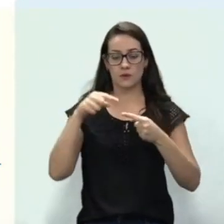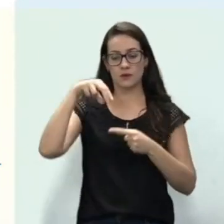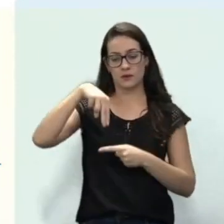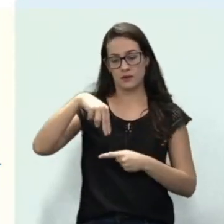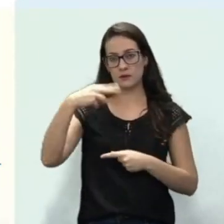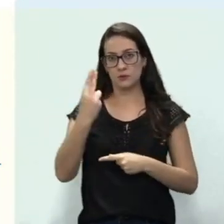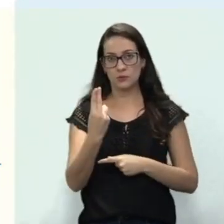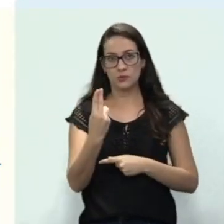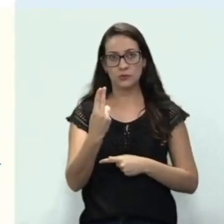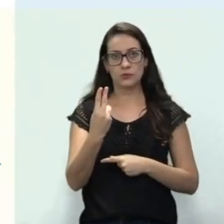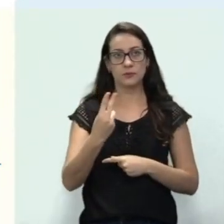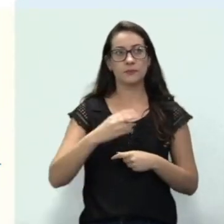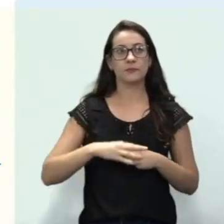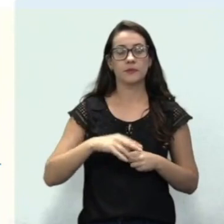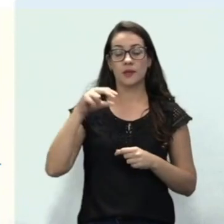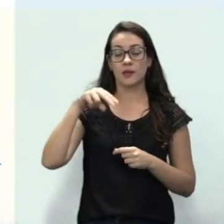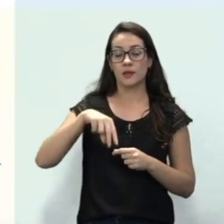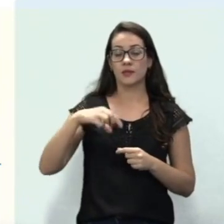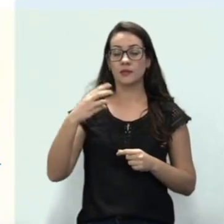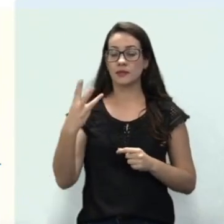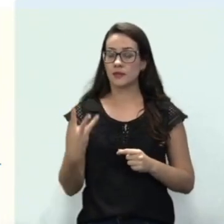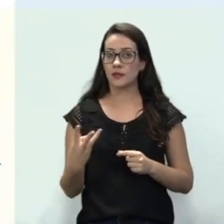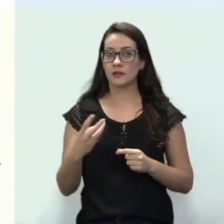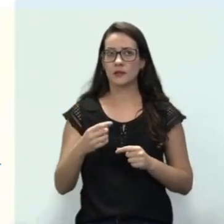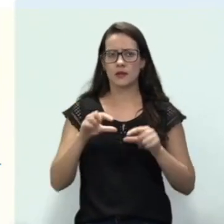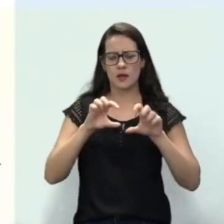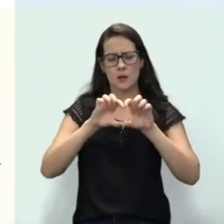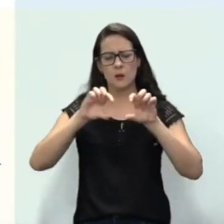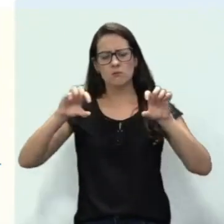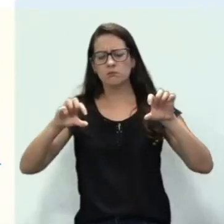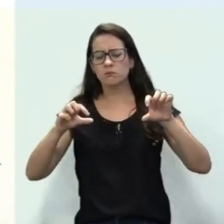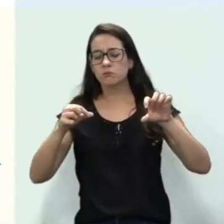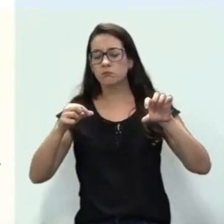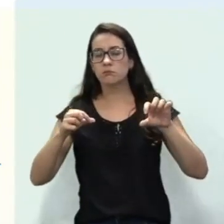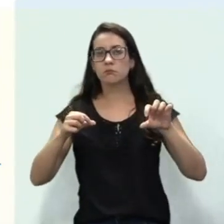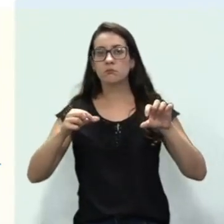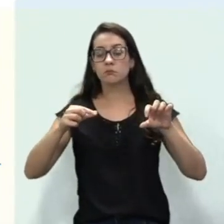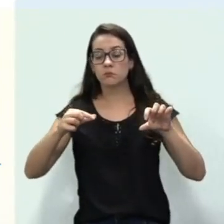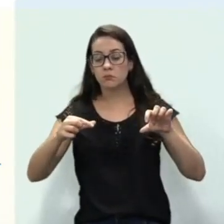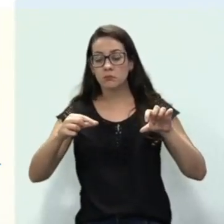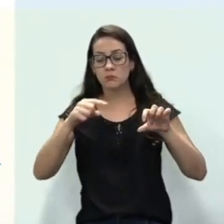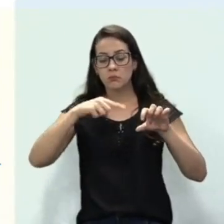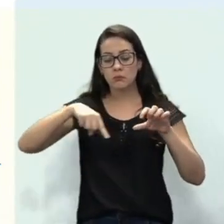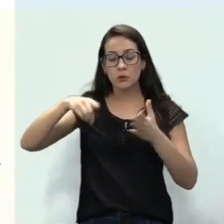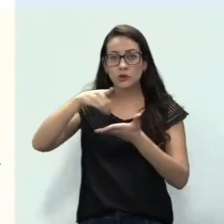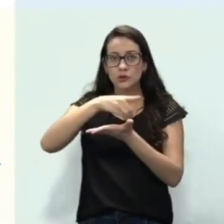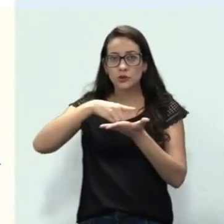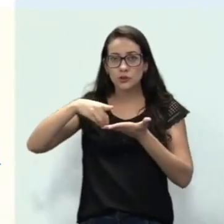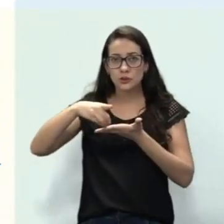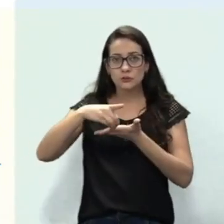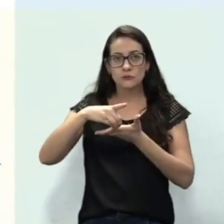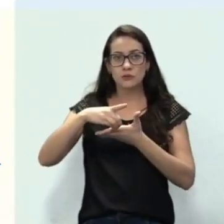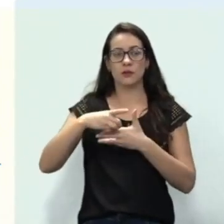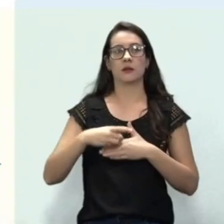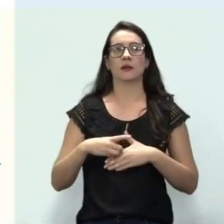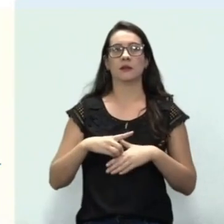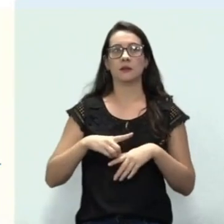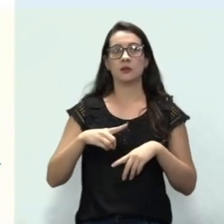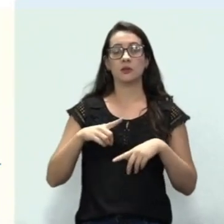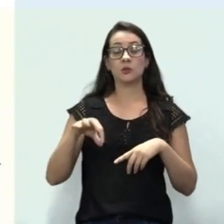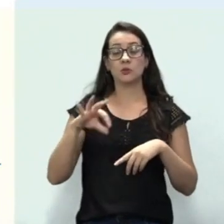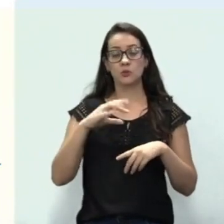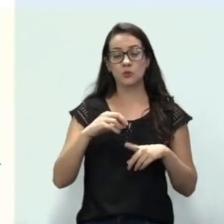transversal, e N3 é em função do diâmetro da nossa barra. Tudo isso multiplicado pela